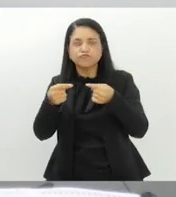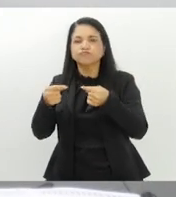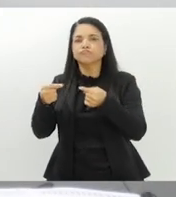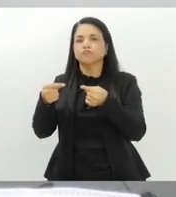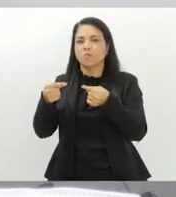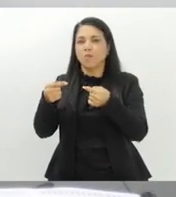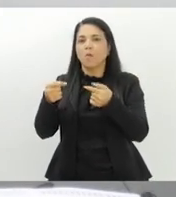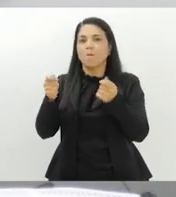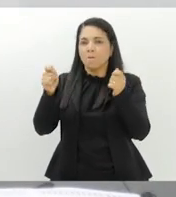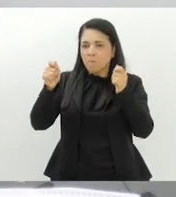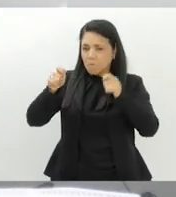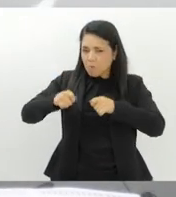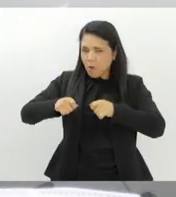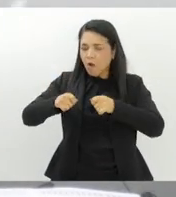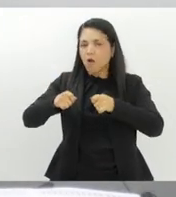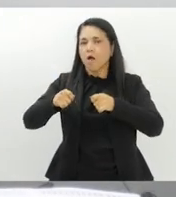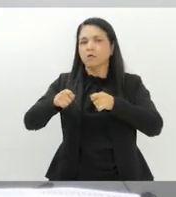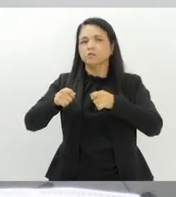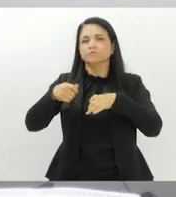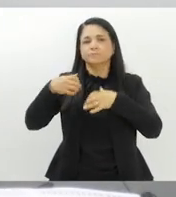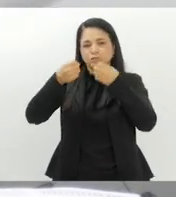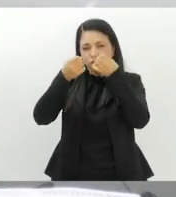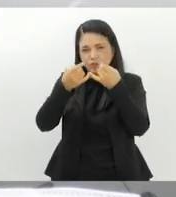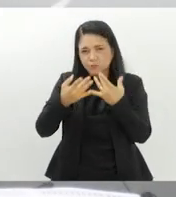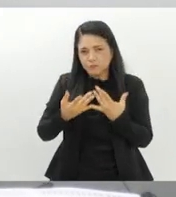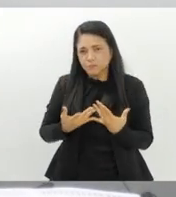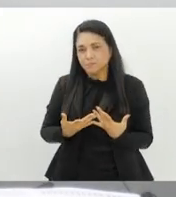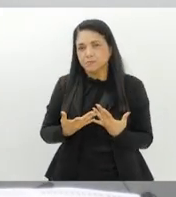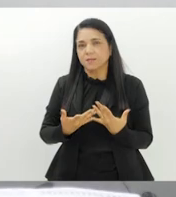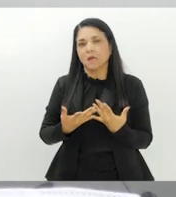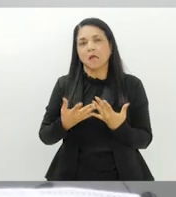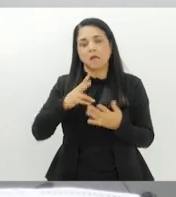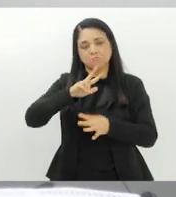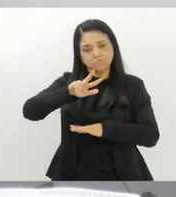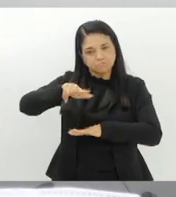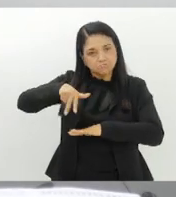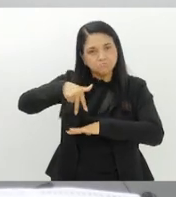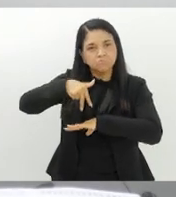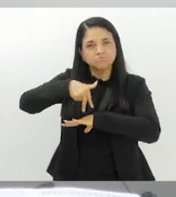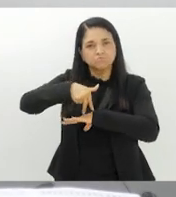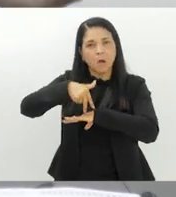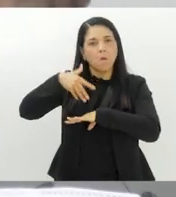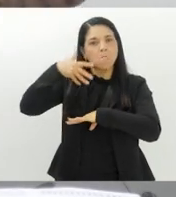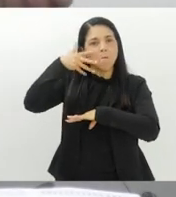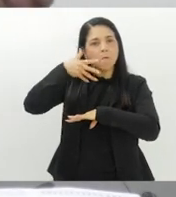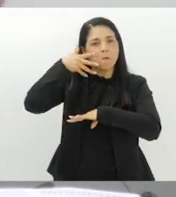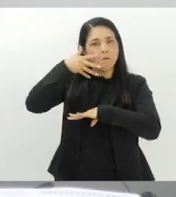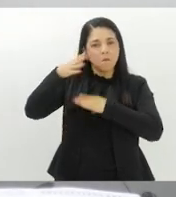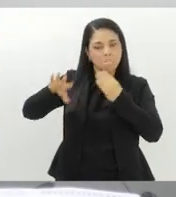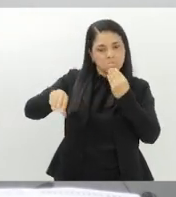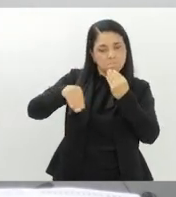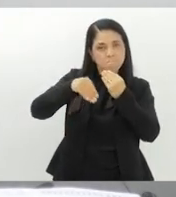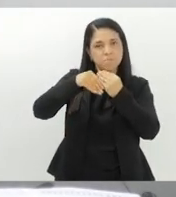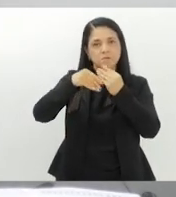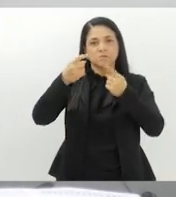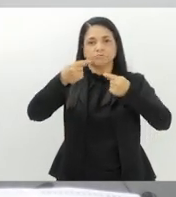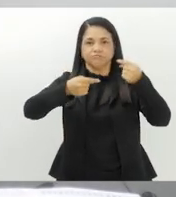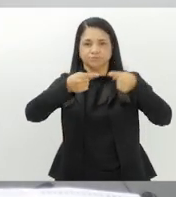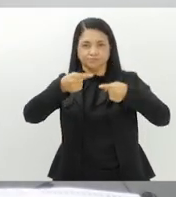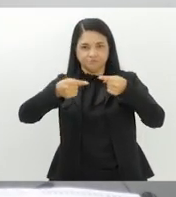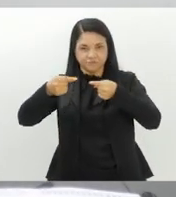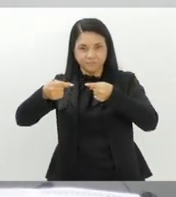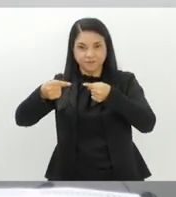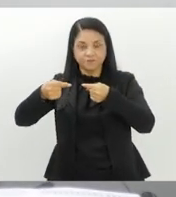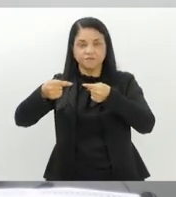plenário, voltem a explicar ou a se posicionar em relação a temas que forem levantados por todos. Então,